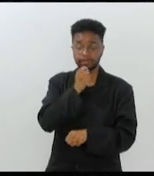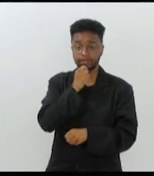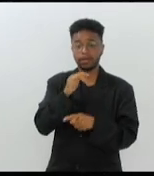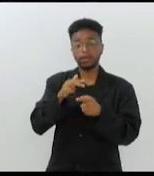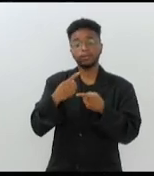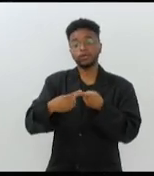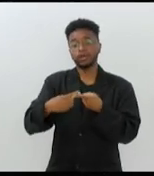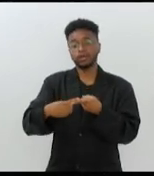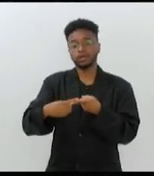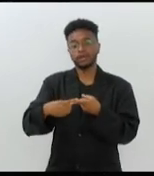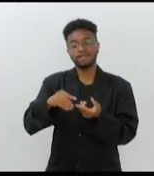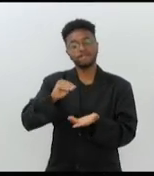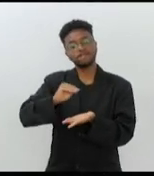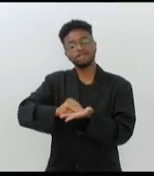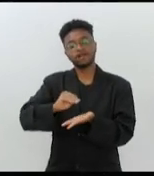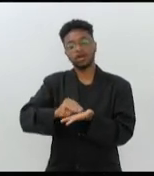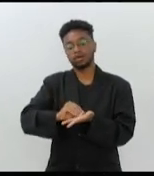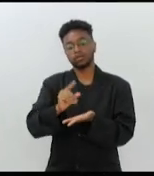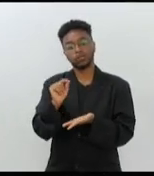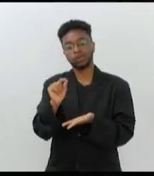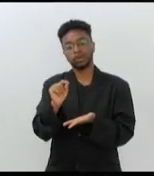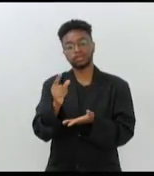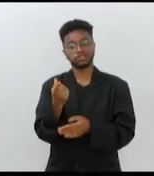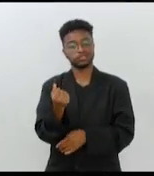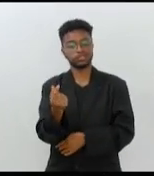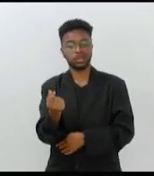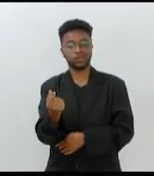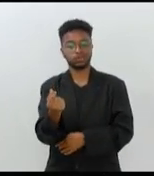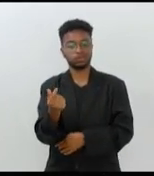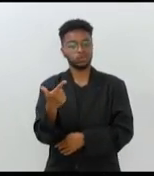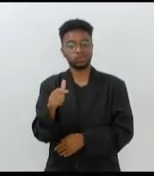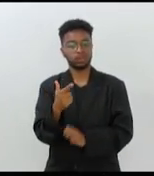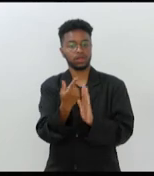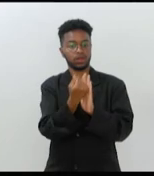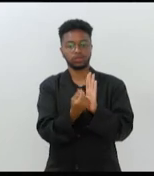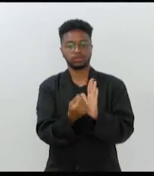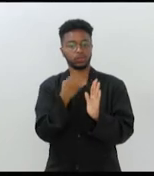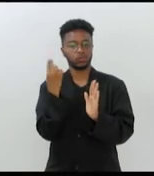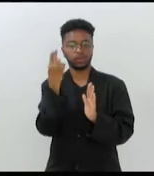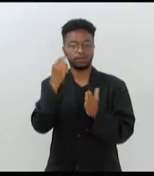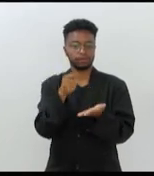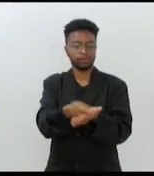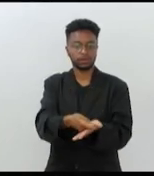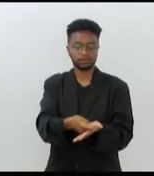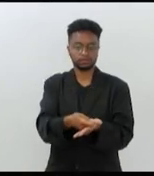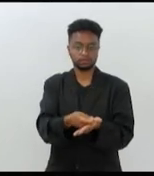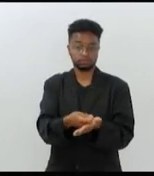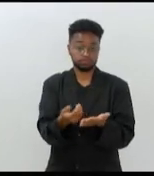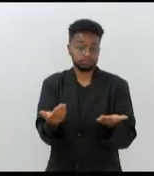falta, supostamente, de recursos orçamentários. E